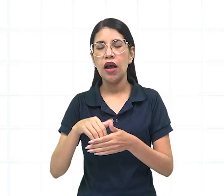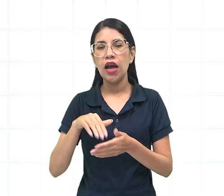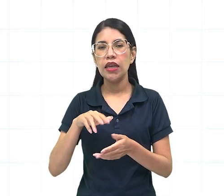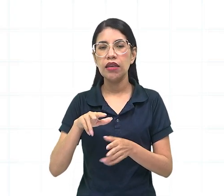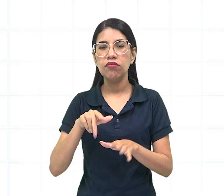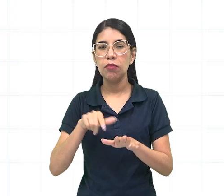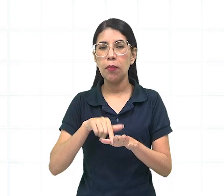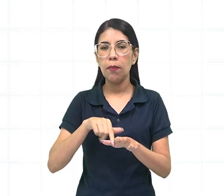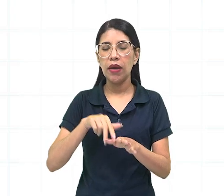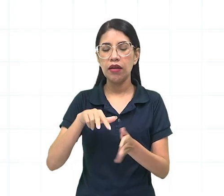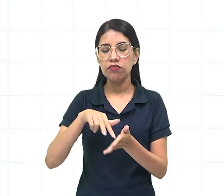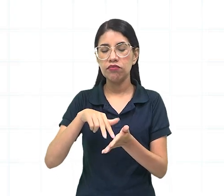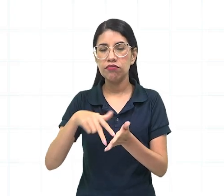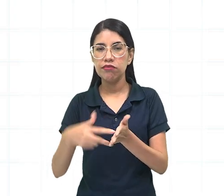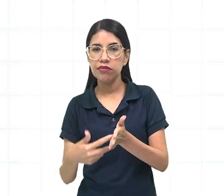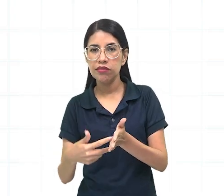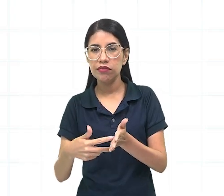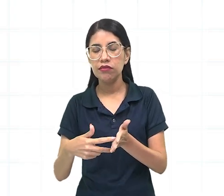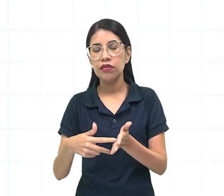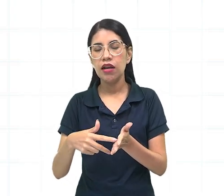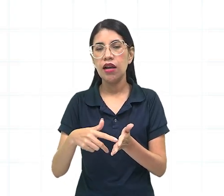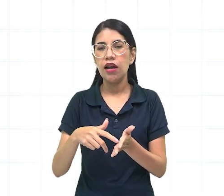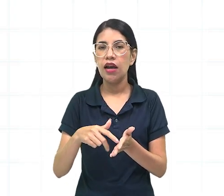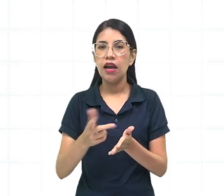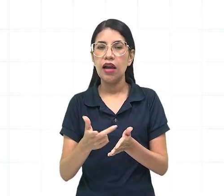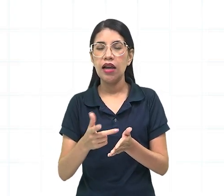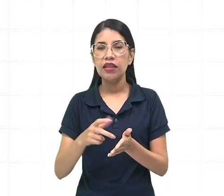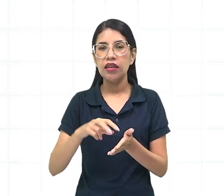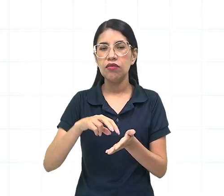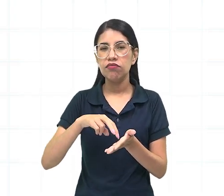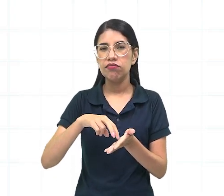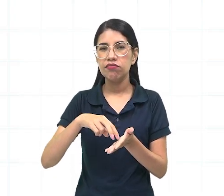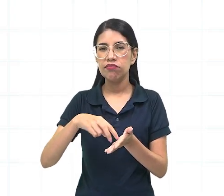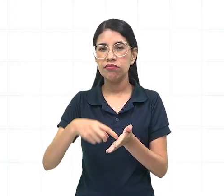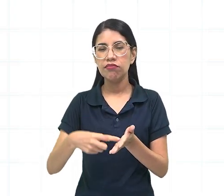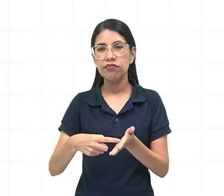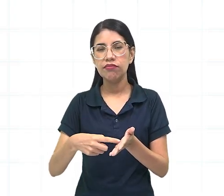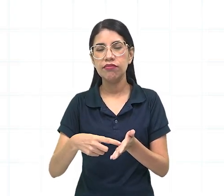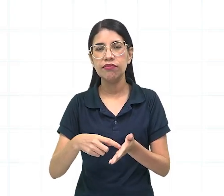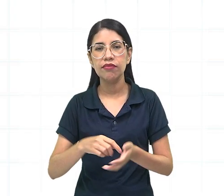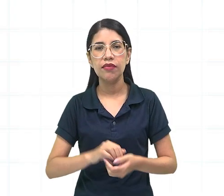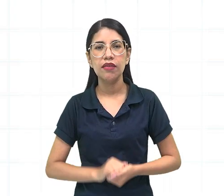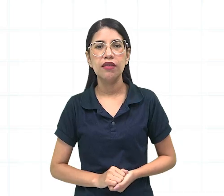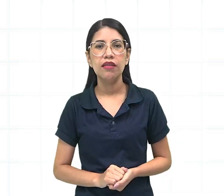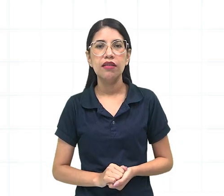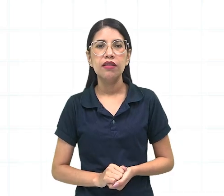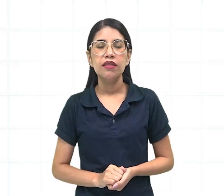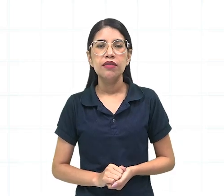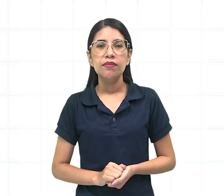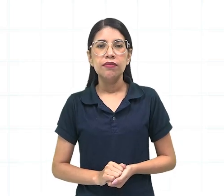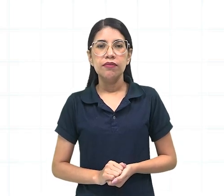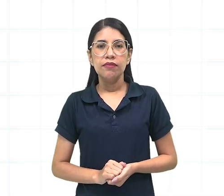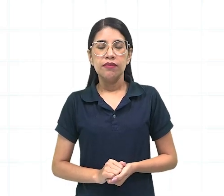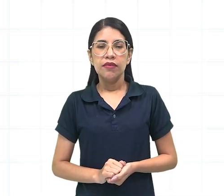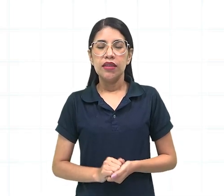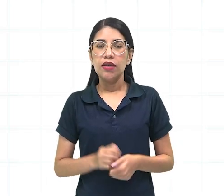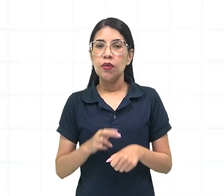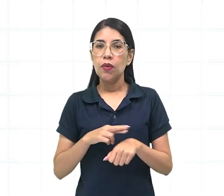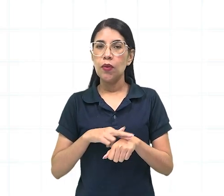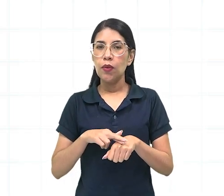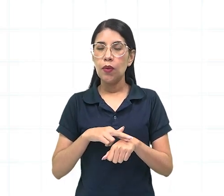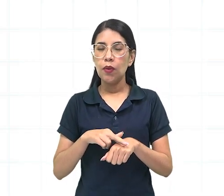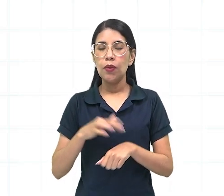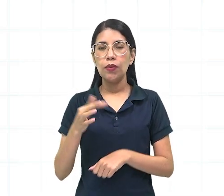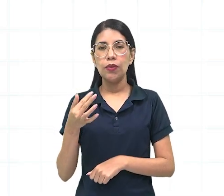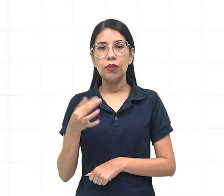pisou de mau jeito, aí dá aquela desmentida ali no pé, né? Fica roxo, fica dolorido, principalmente